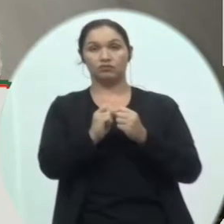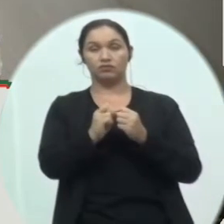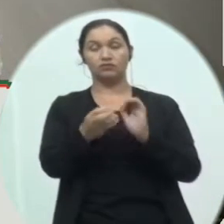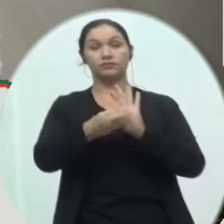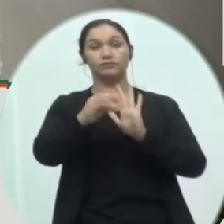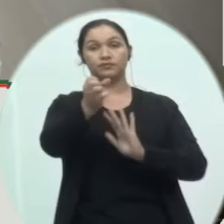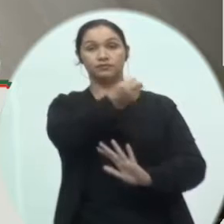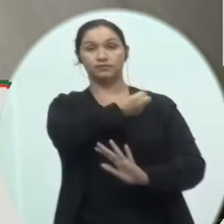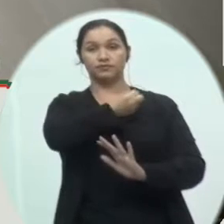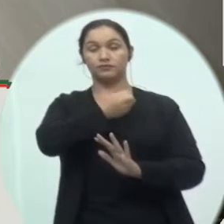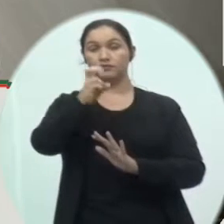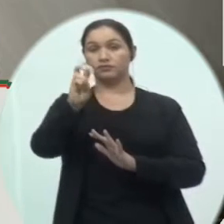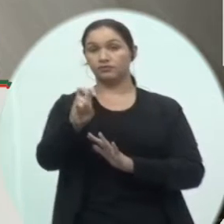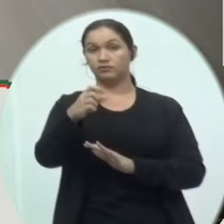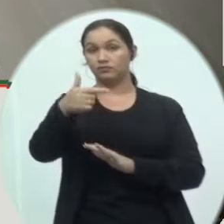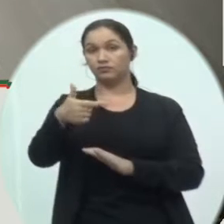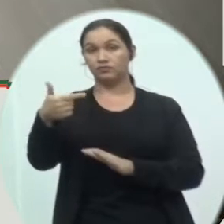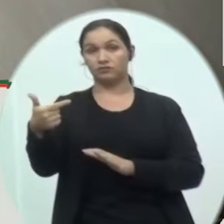Indicações números